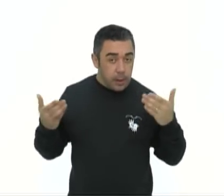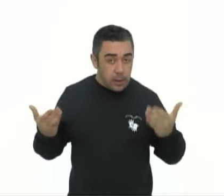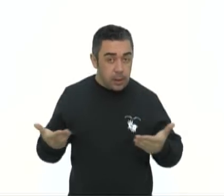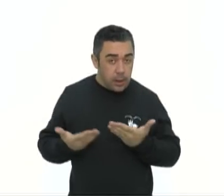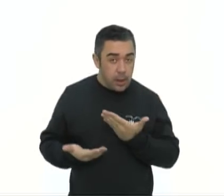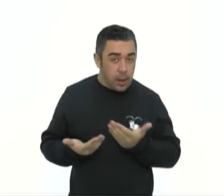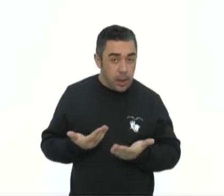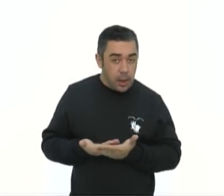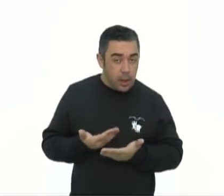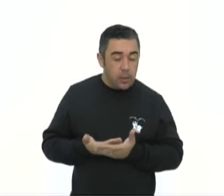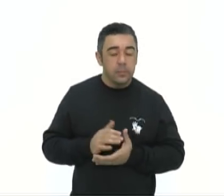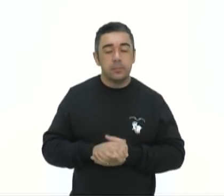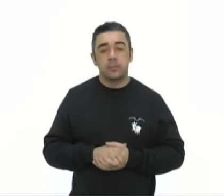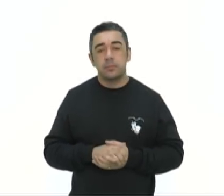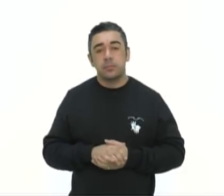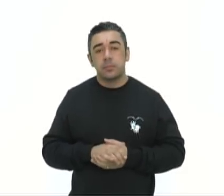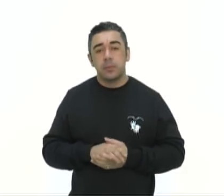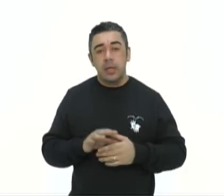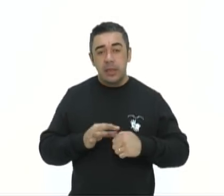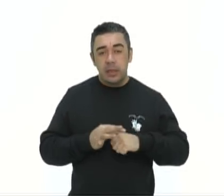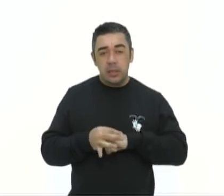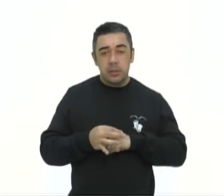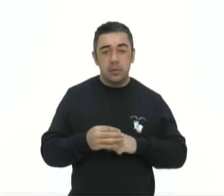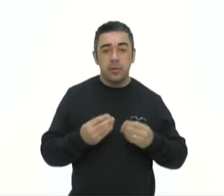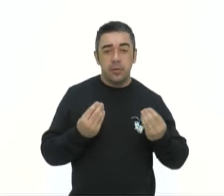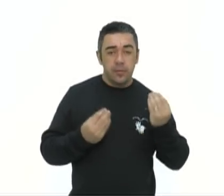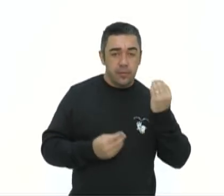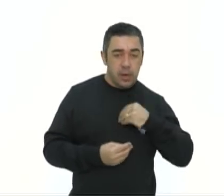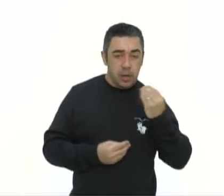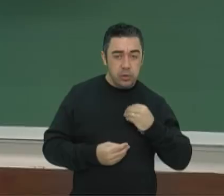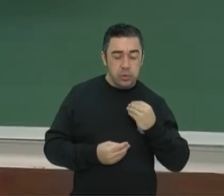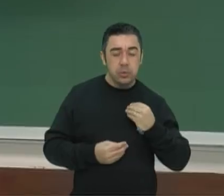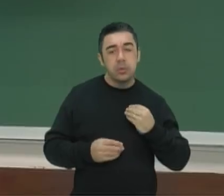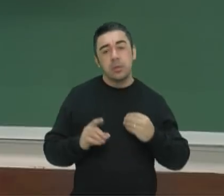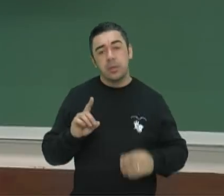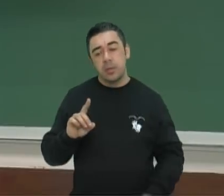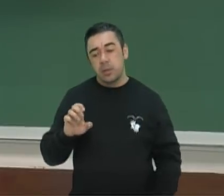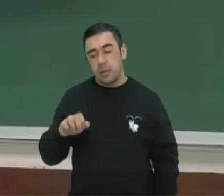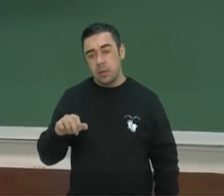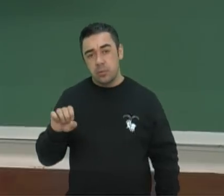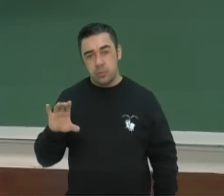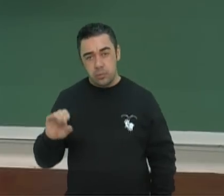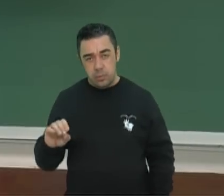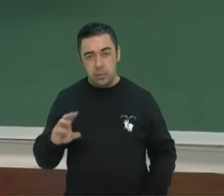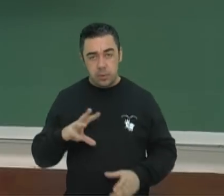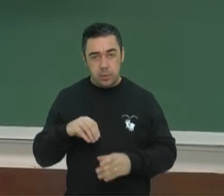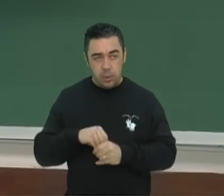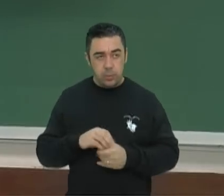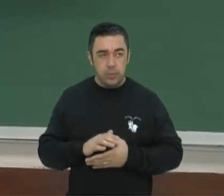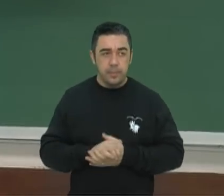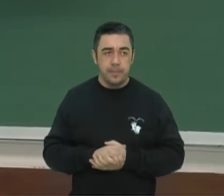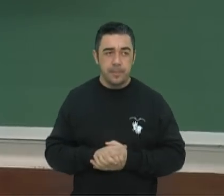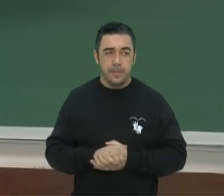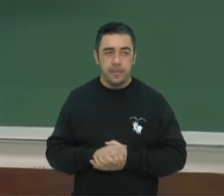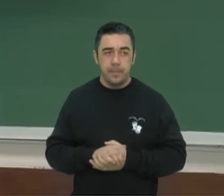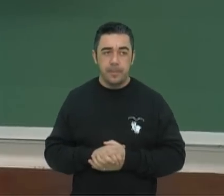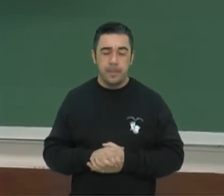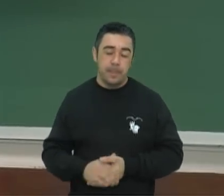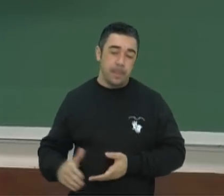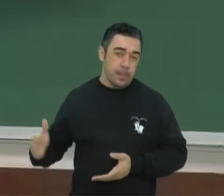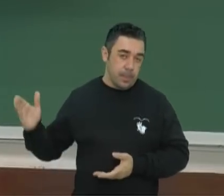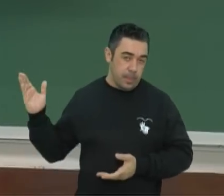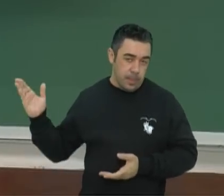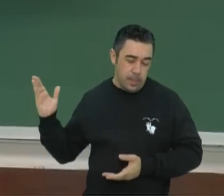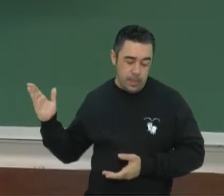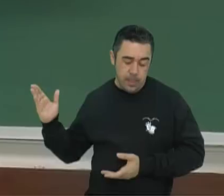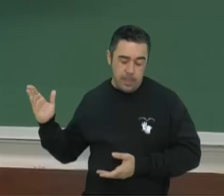né? E os tecidos conjuntivos frouxo e denso que fazem parte do propriamente dito, certo?